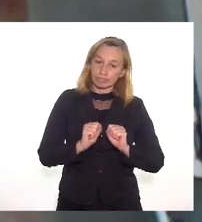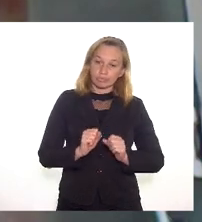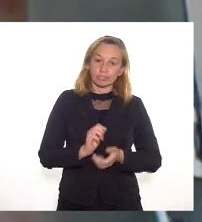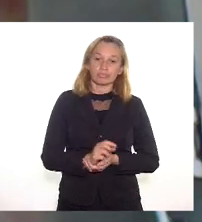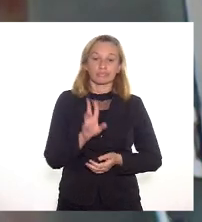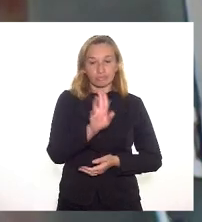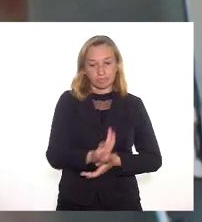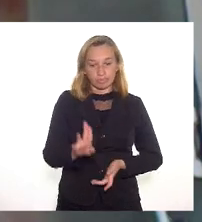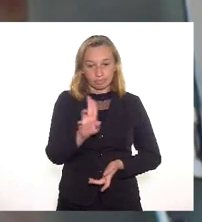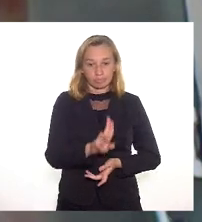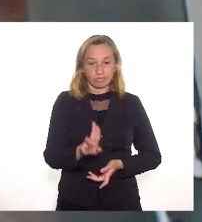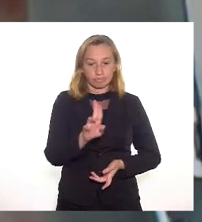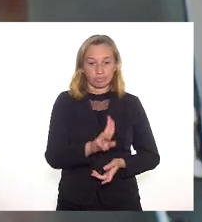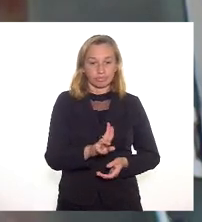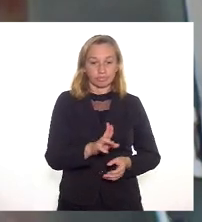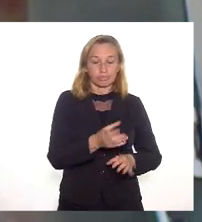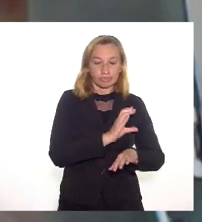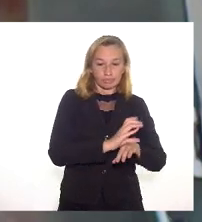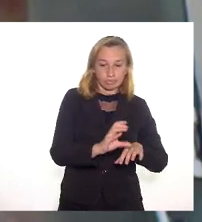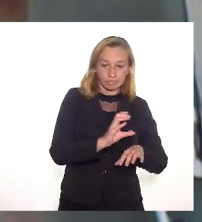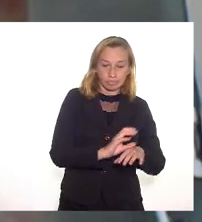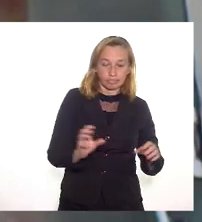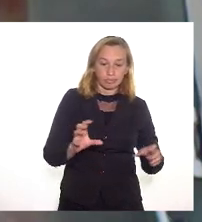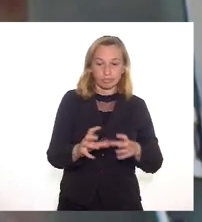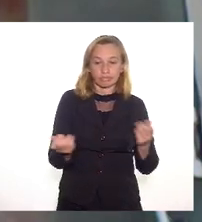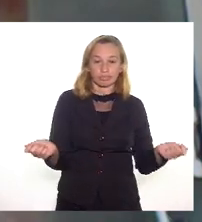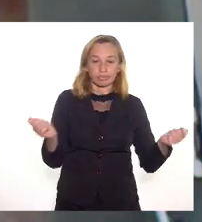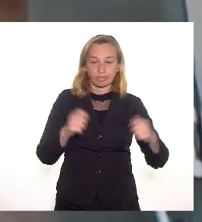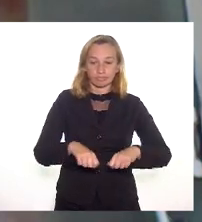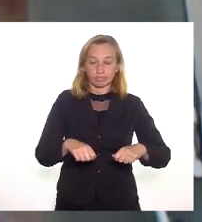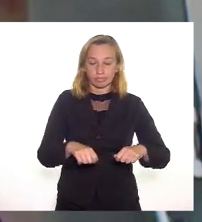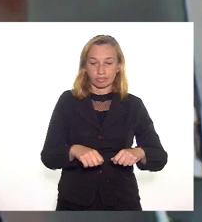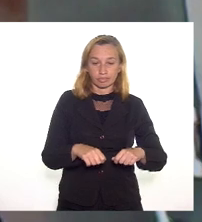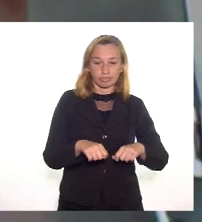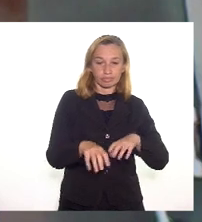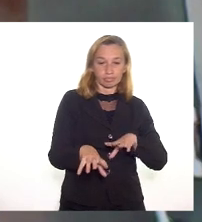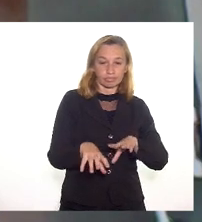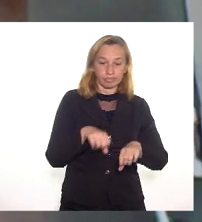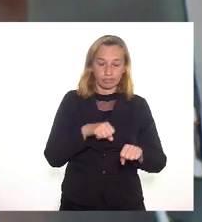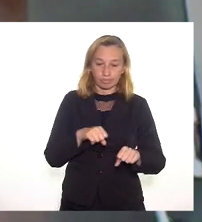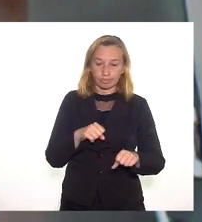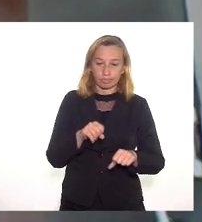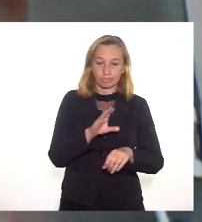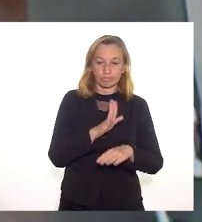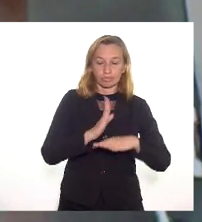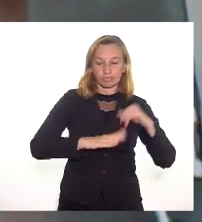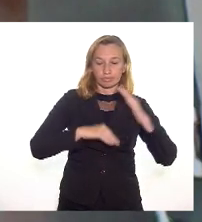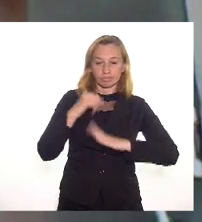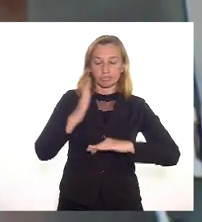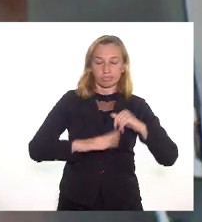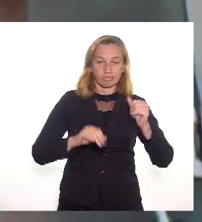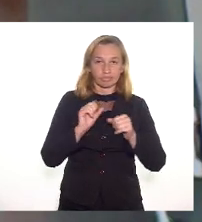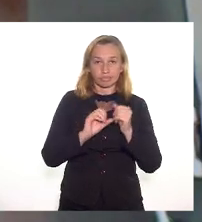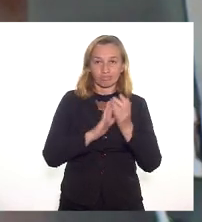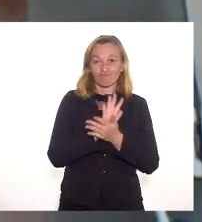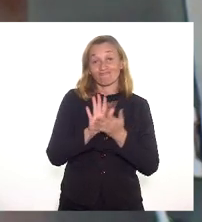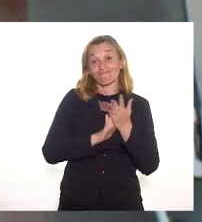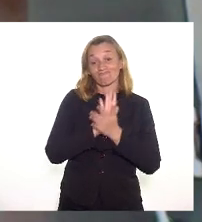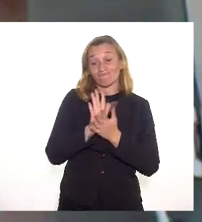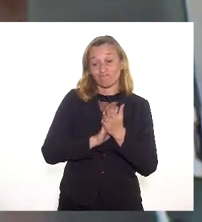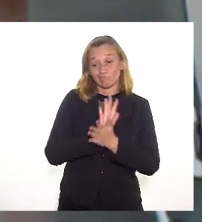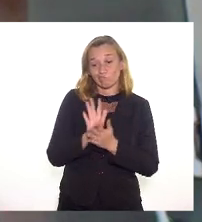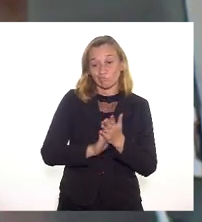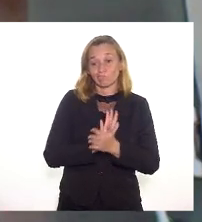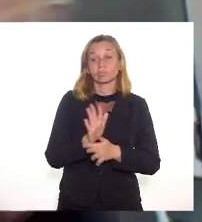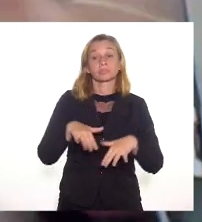utilizado para fazer curso de capacitação profissional e não os fazem. Estão largados, muitos e abandonados.